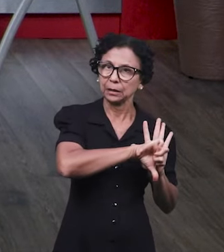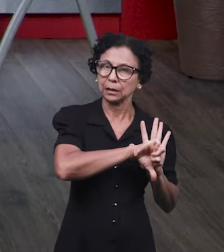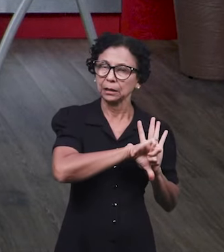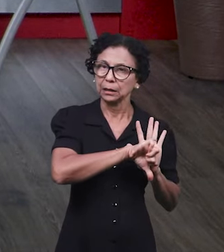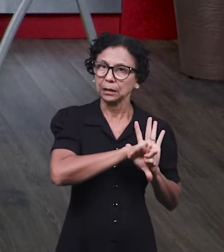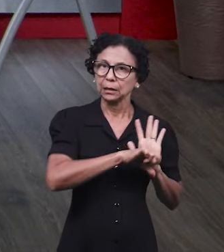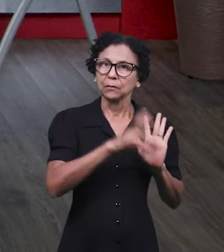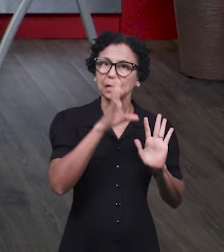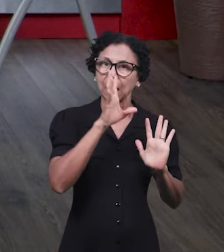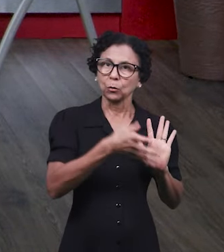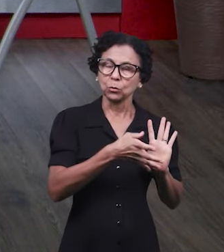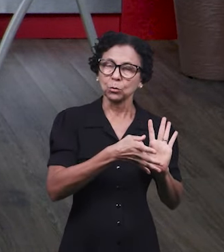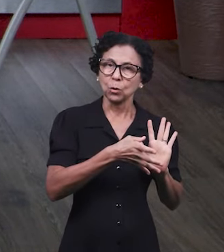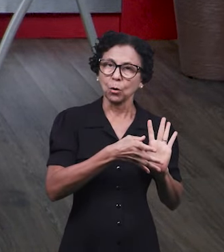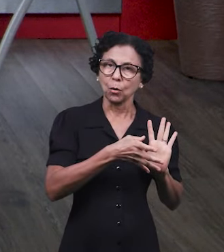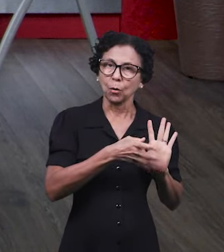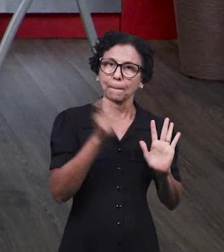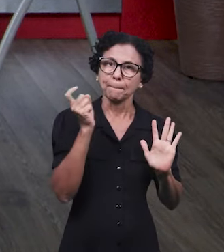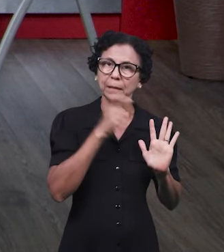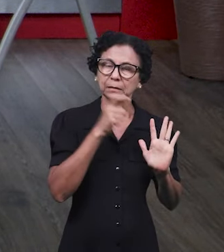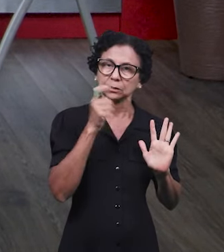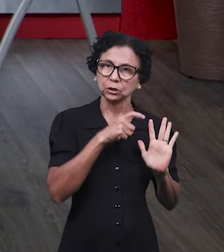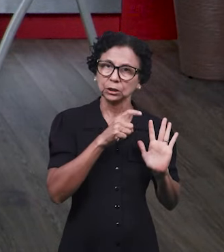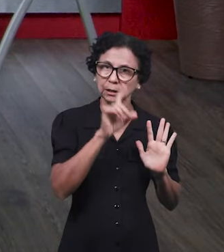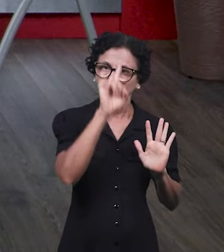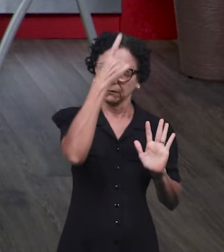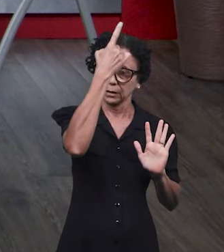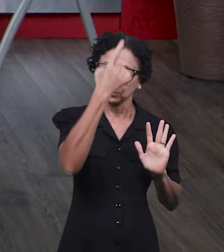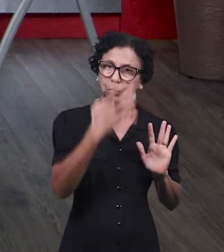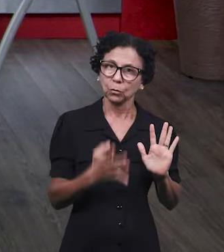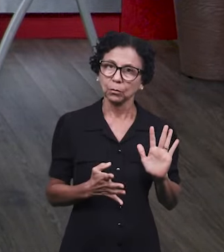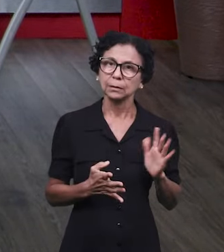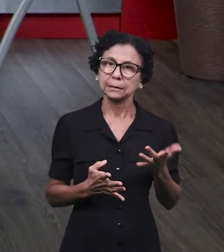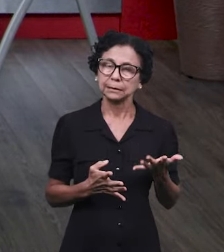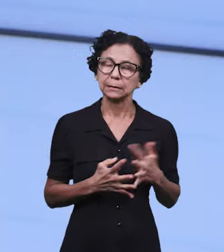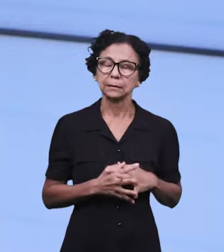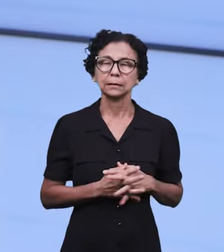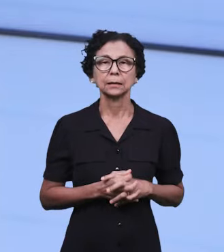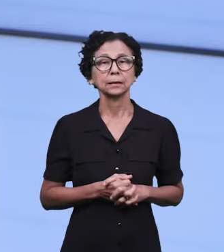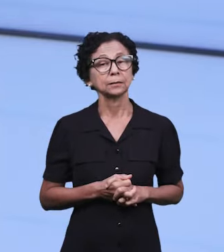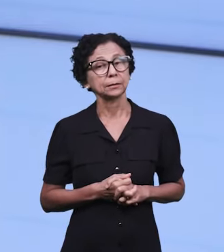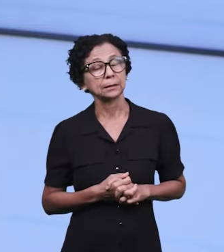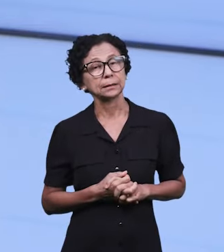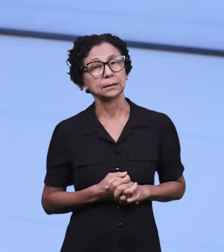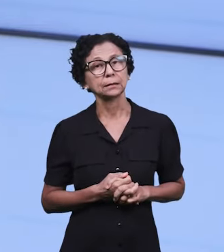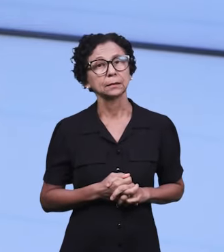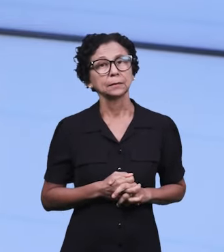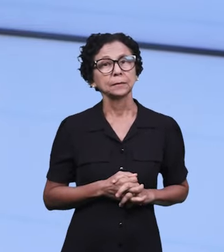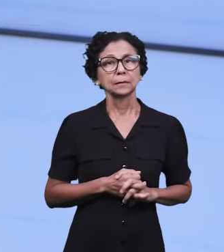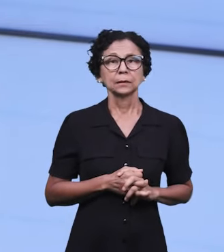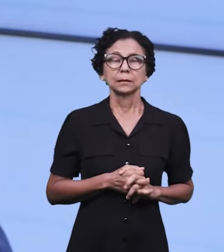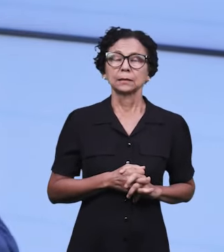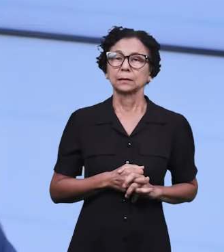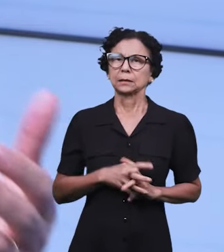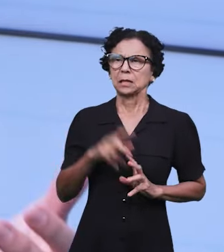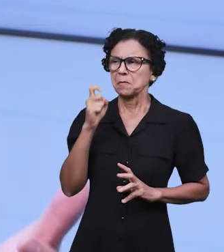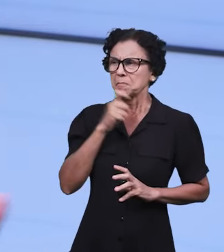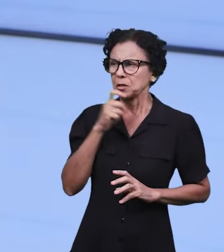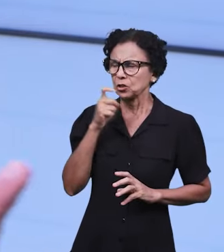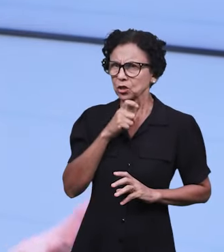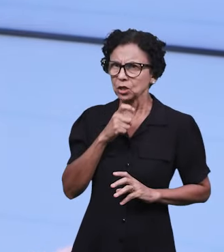imputa alguém este crime é uma calúnia é claro que se for algo que não é verdade essa pessoa